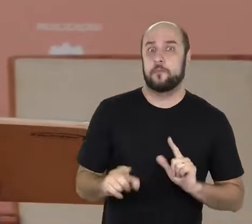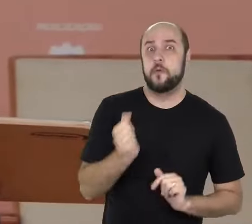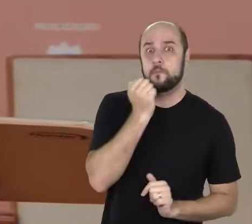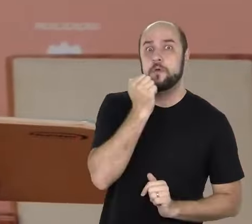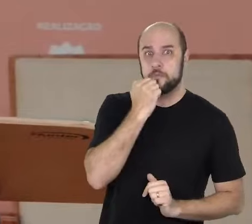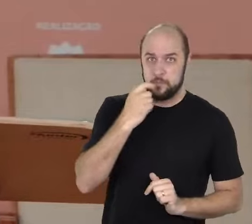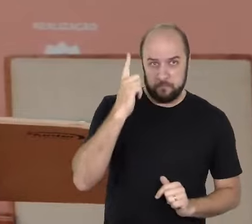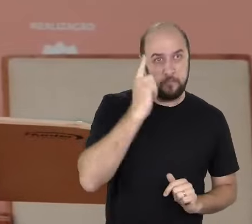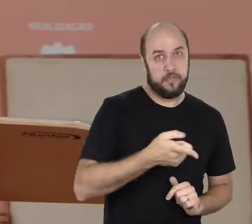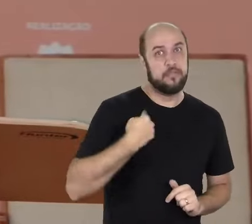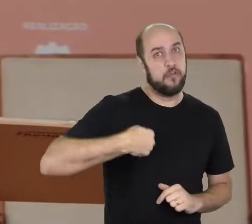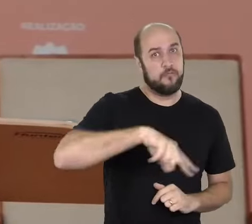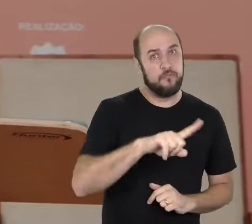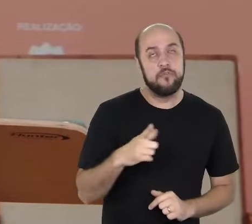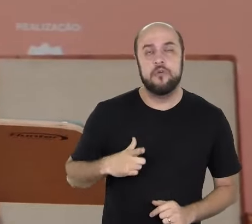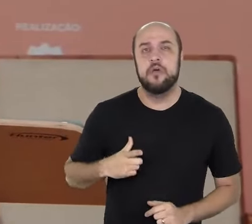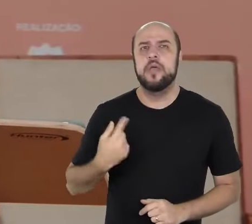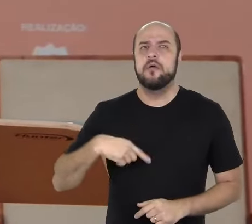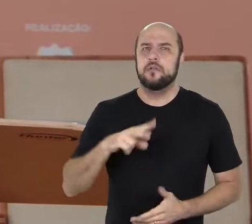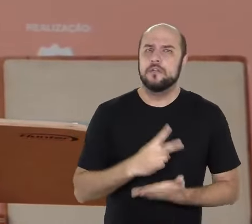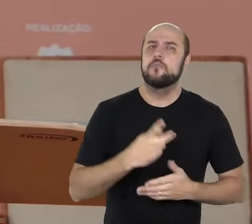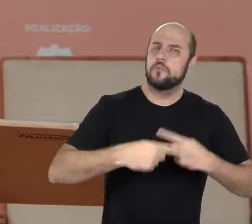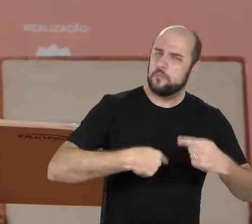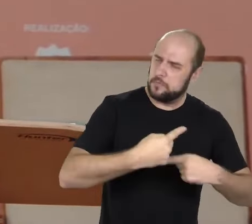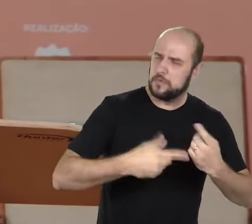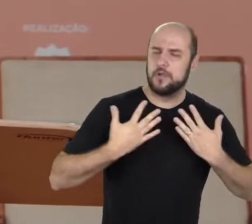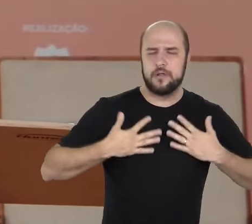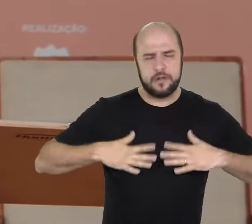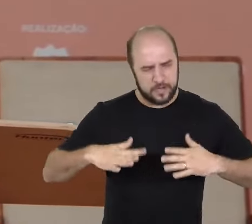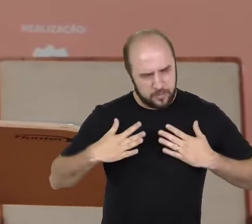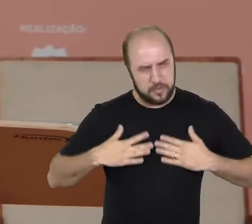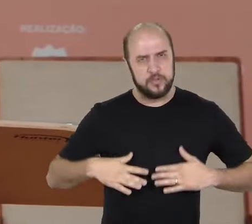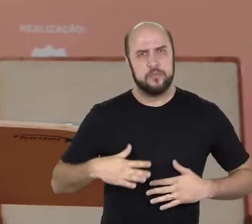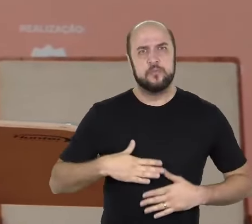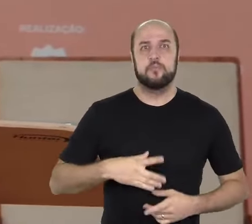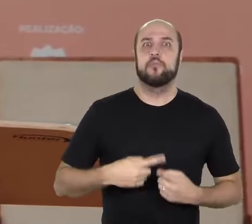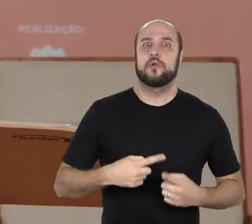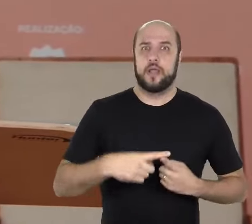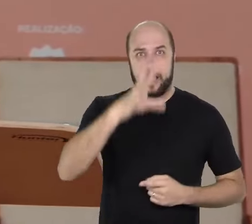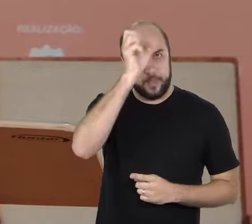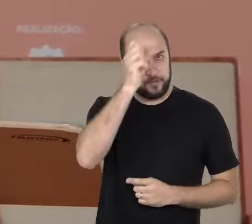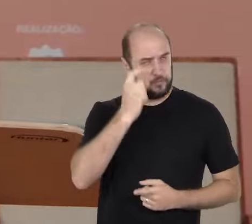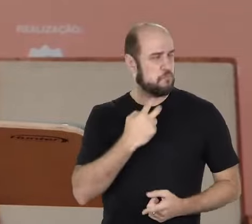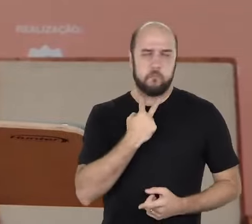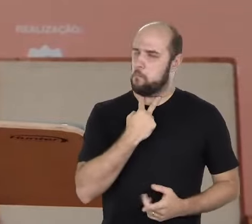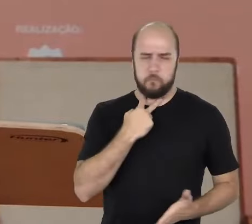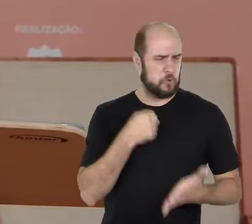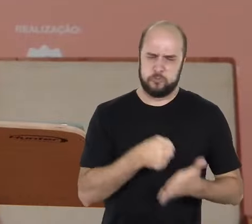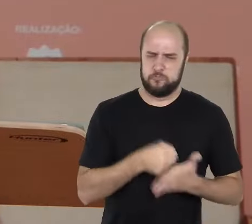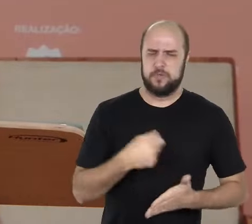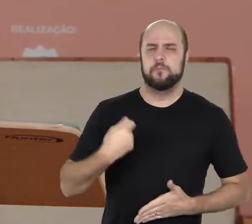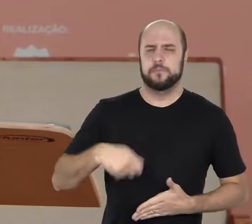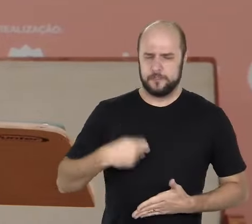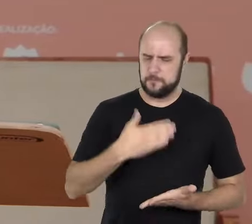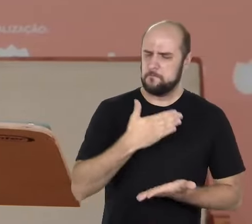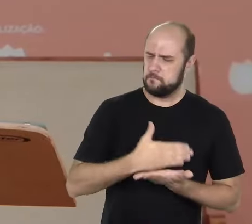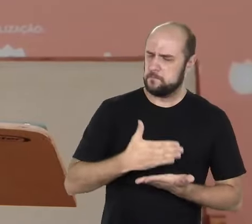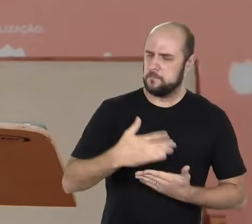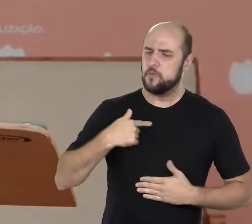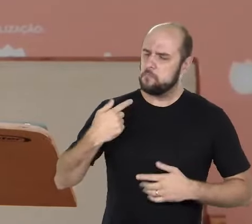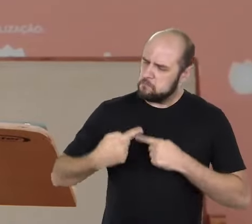colocou, porque eu era tão assim, que aí eu fui me acalmando, porque o sensei falou assim... Não pode bater, tem que ter disciplina, explicava tudo certinho. Porque aí eu